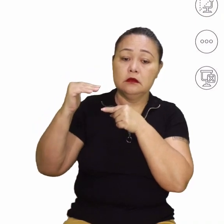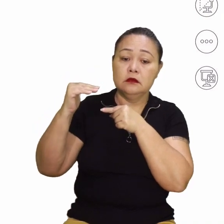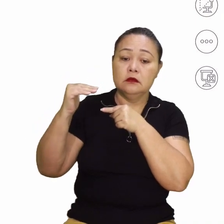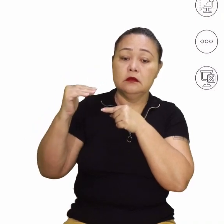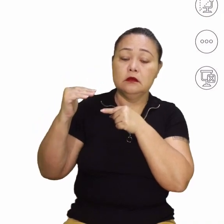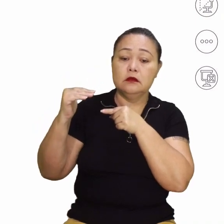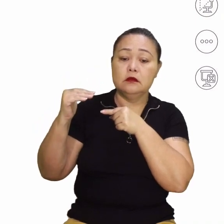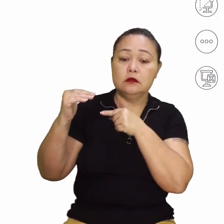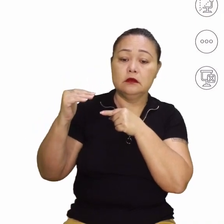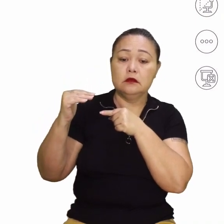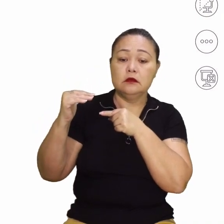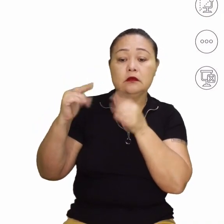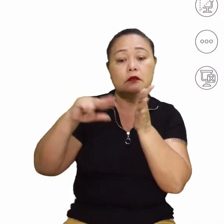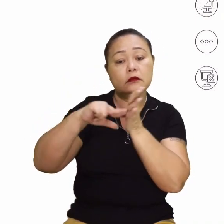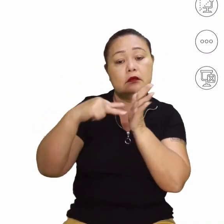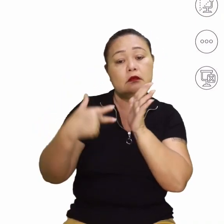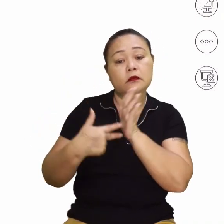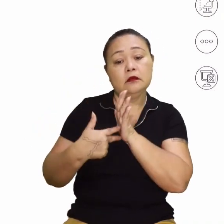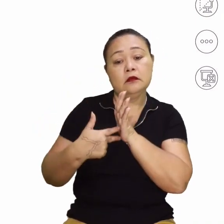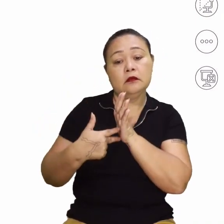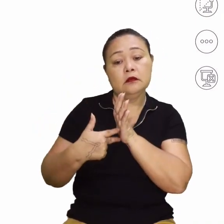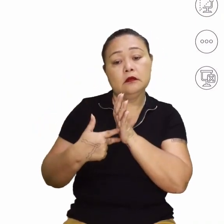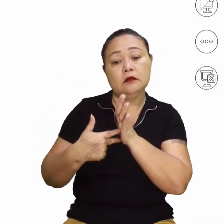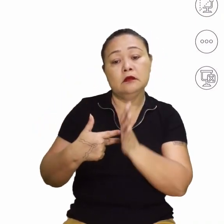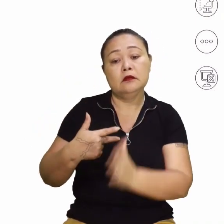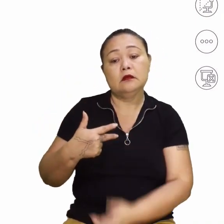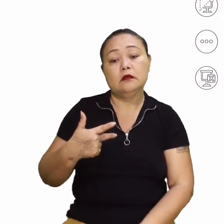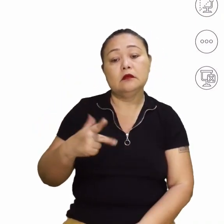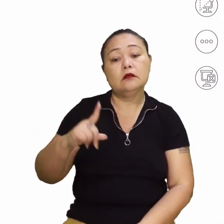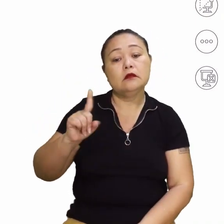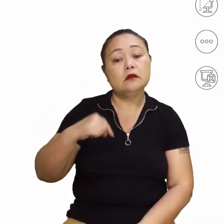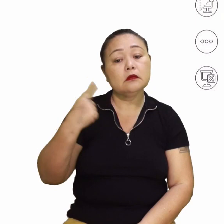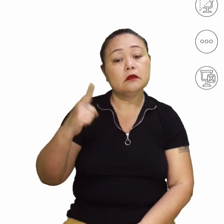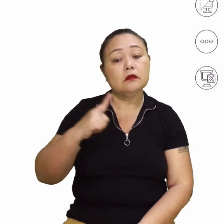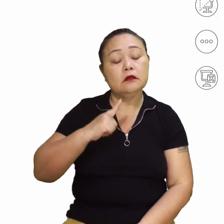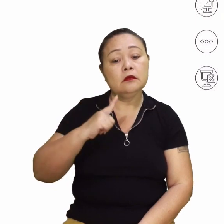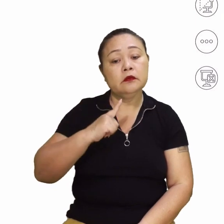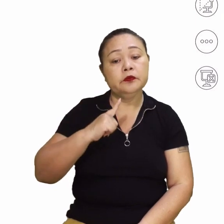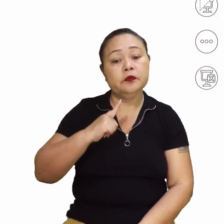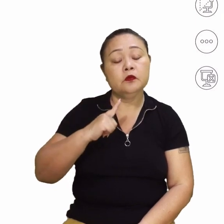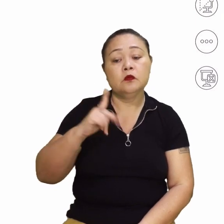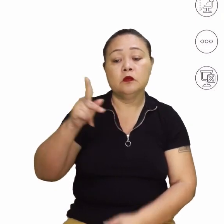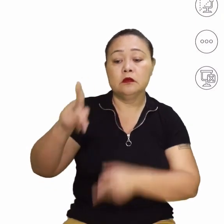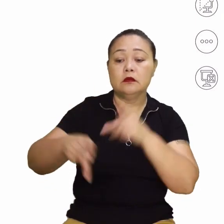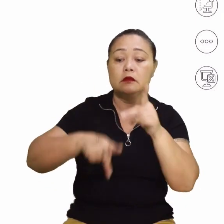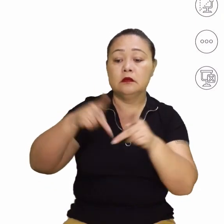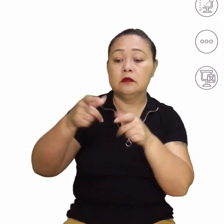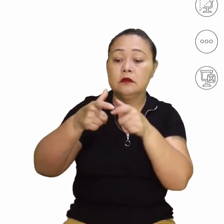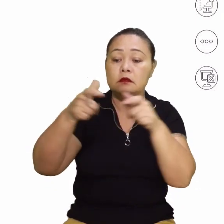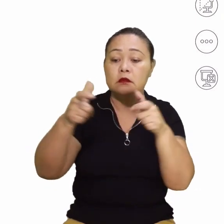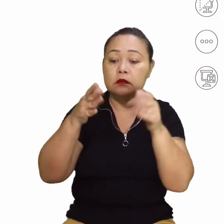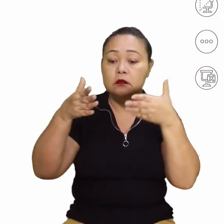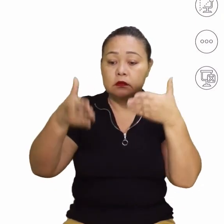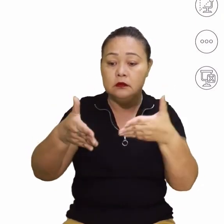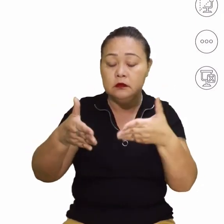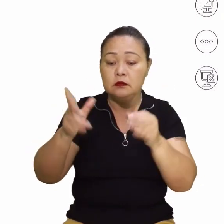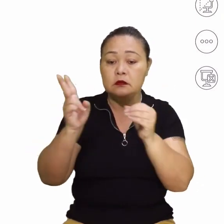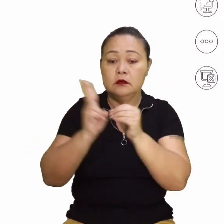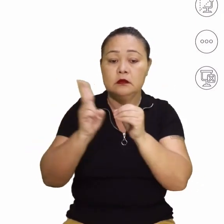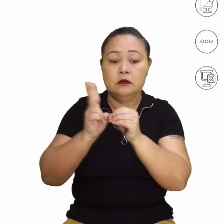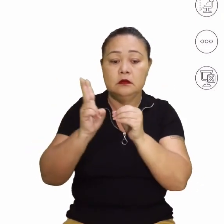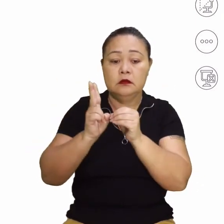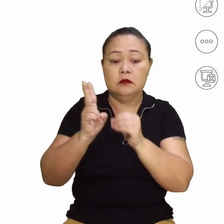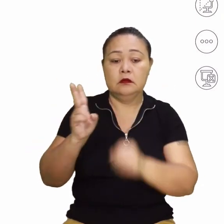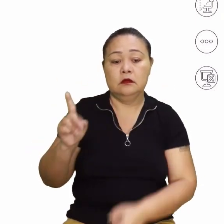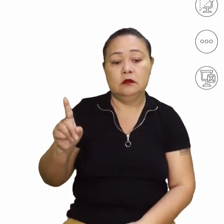ó O que significa que nós temos os povos indígenas em maior concentração que vai